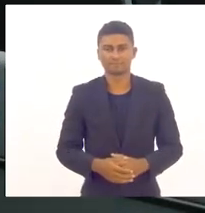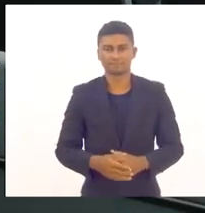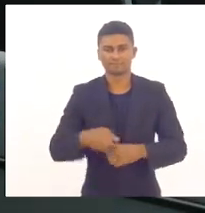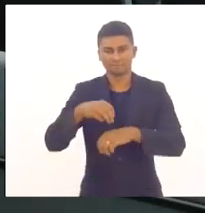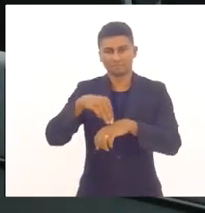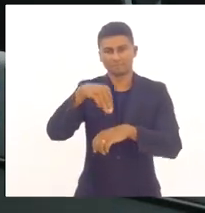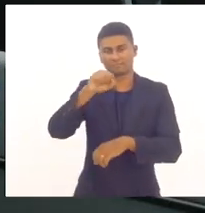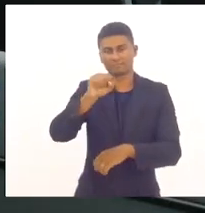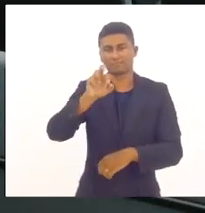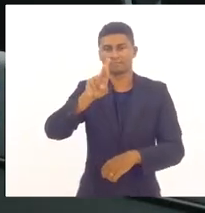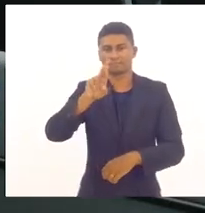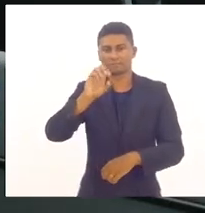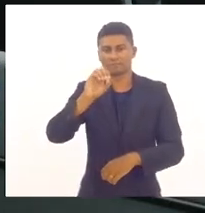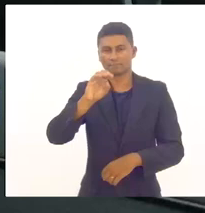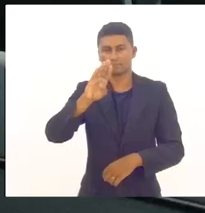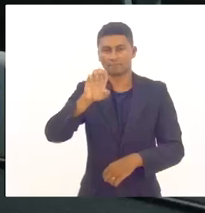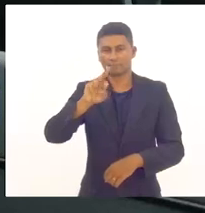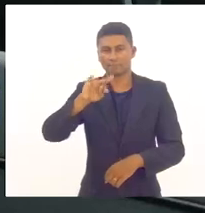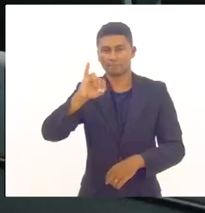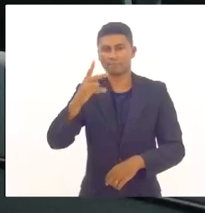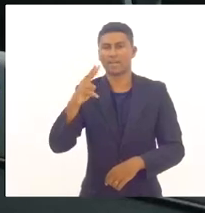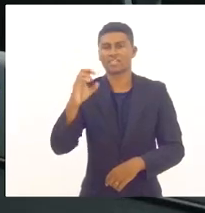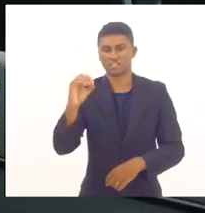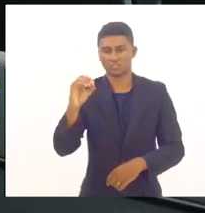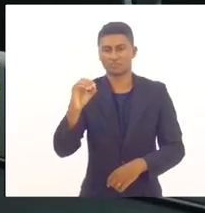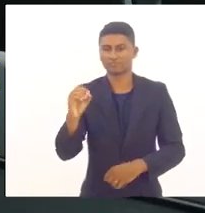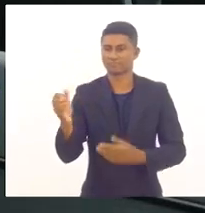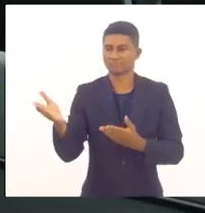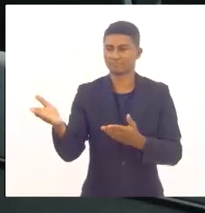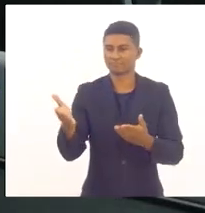mestre Robertinho, da Federação Desportiva.